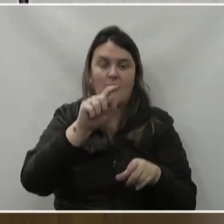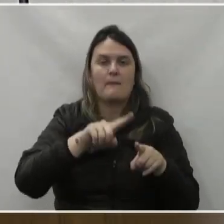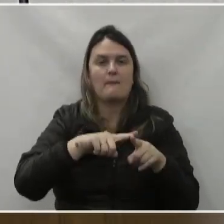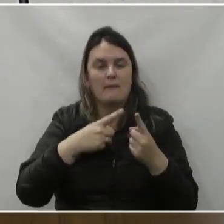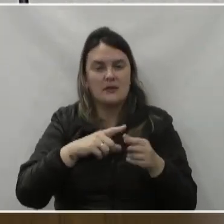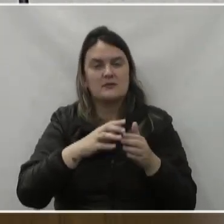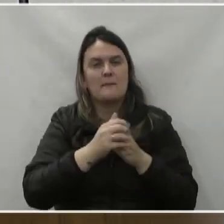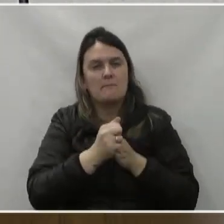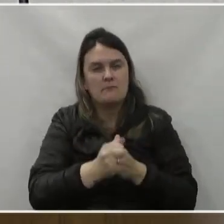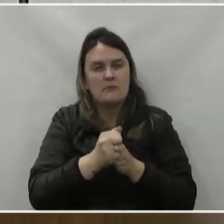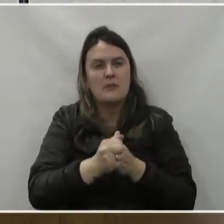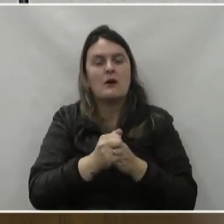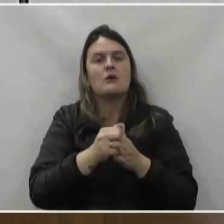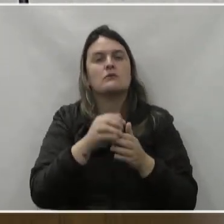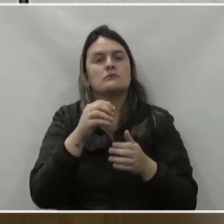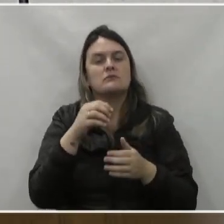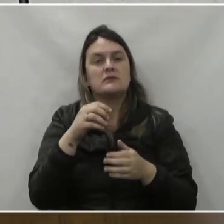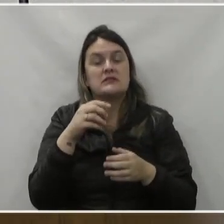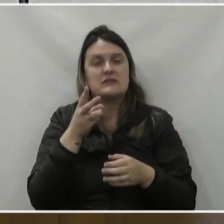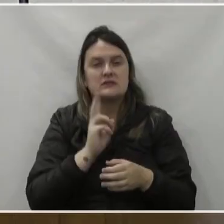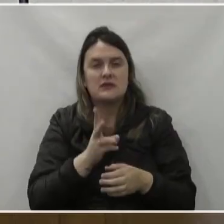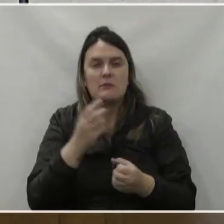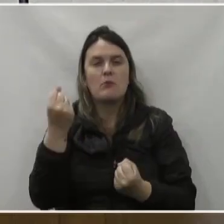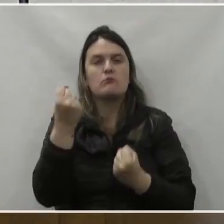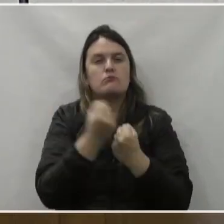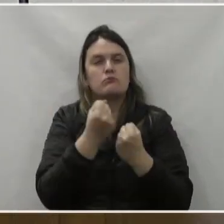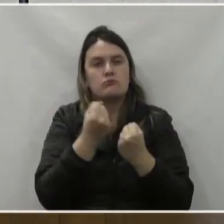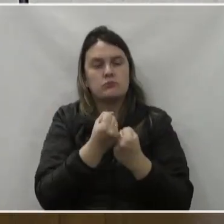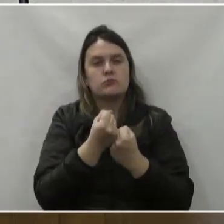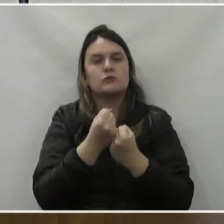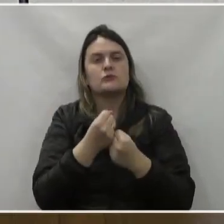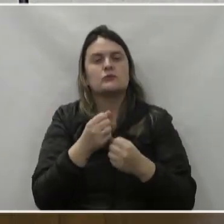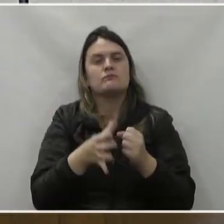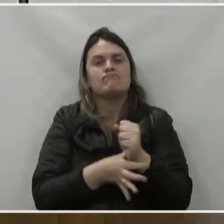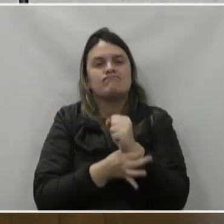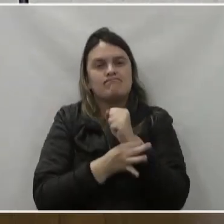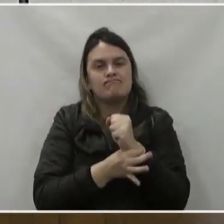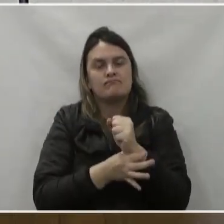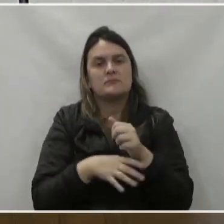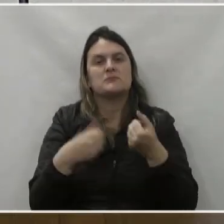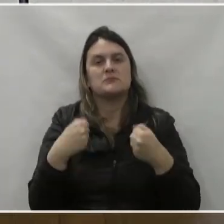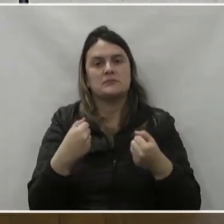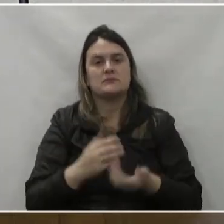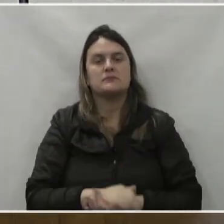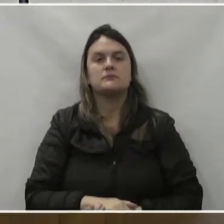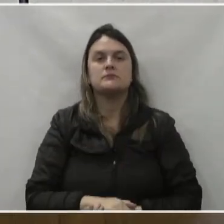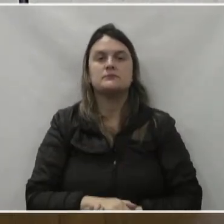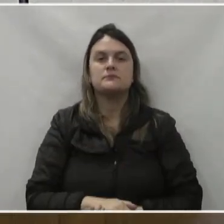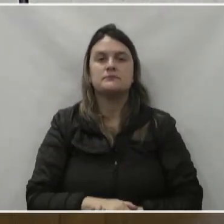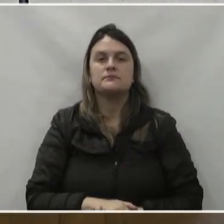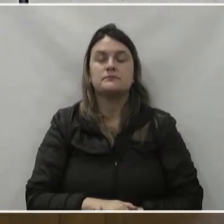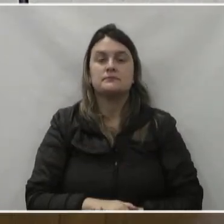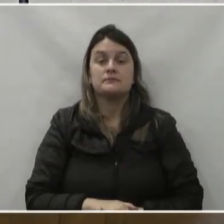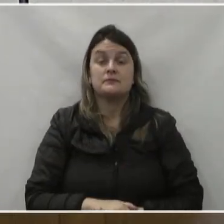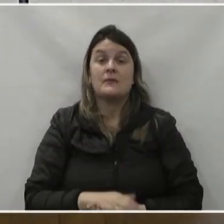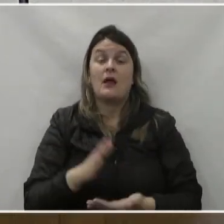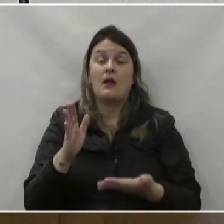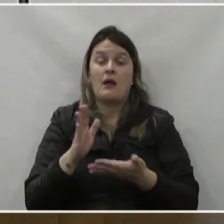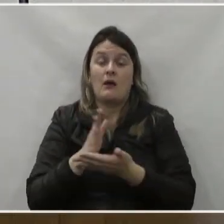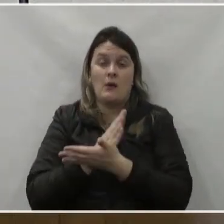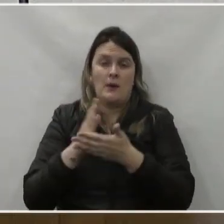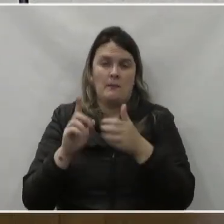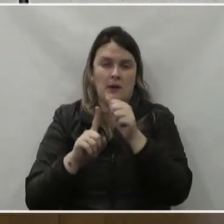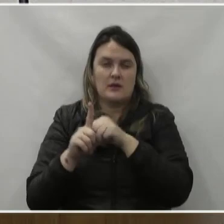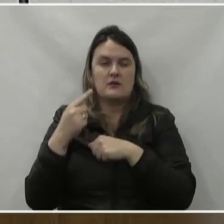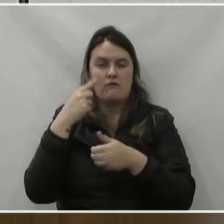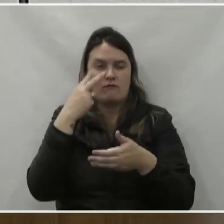segurou a sua mão de forma inconsciente, trazendo por vezes a segurança que ele precisava. Há alguns meses,